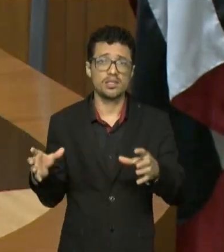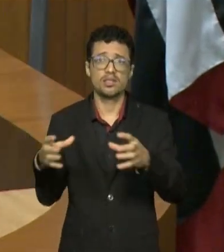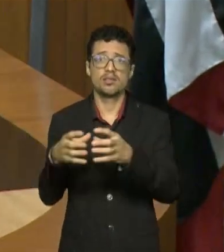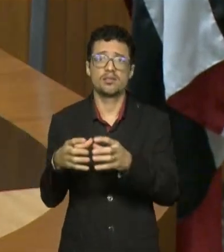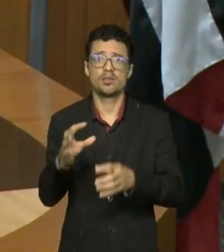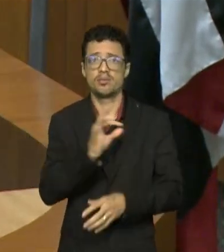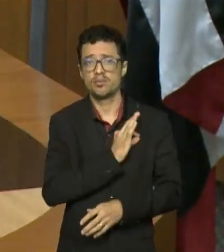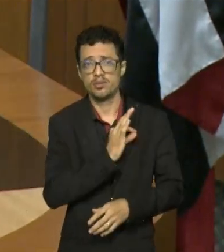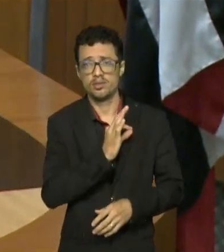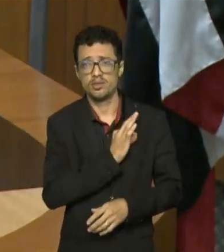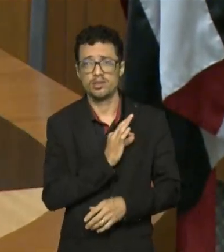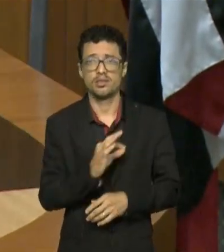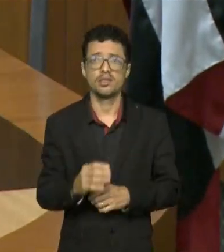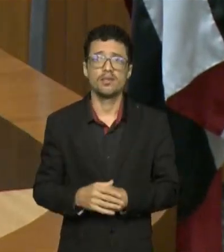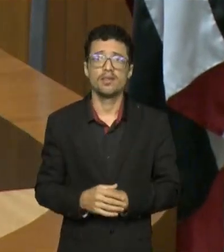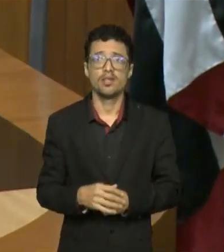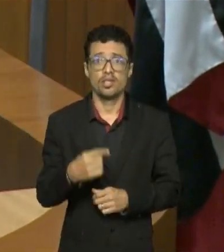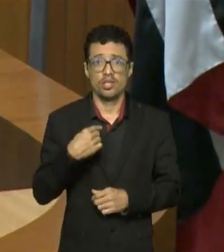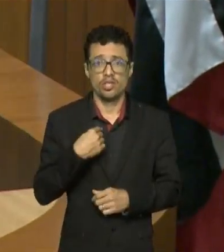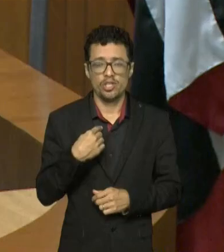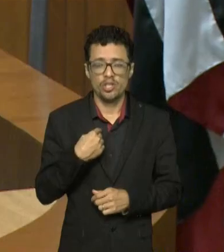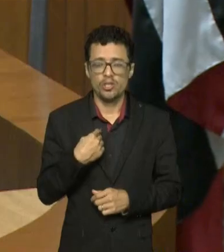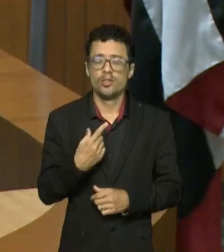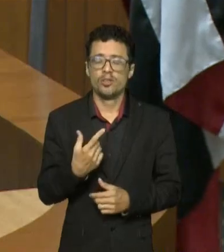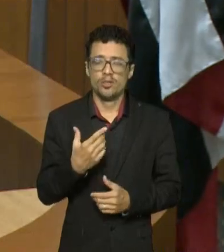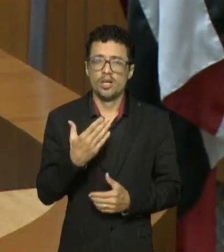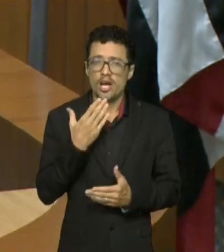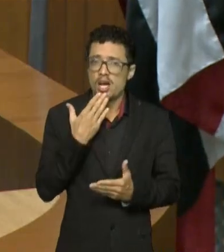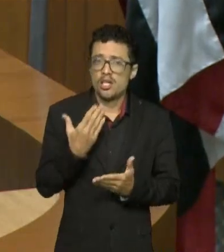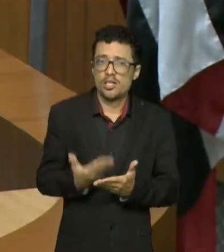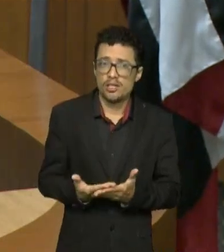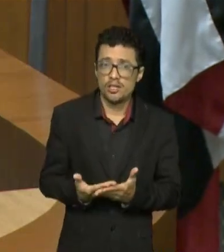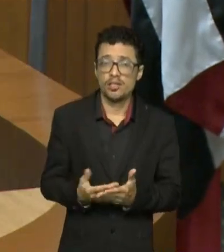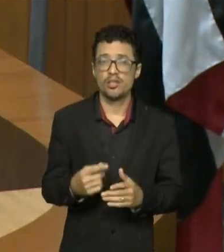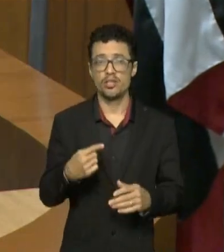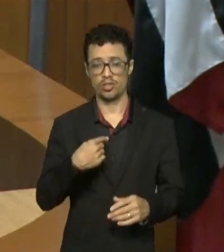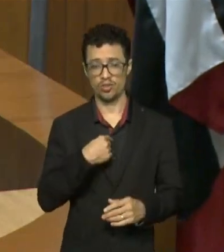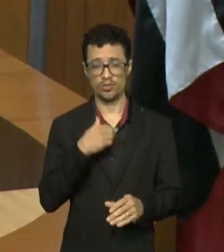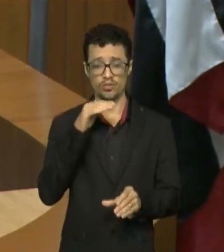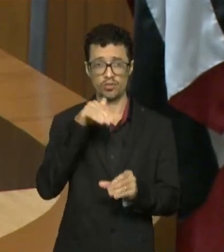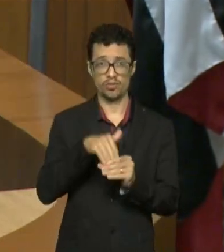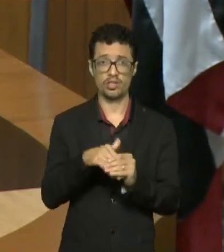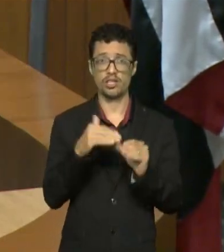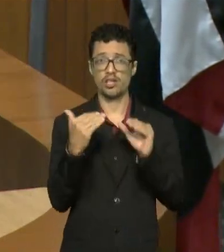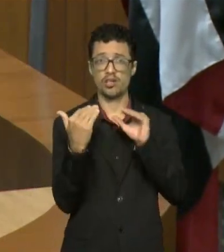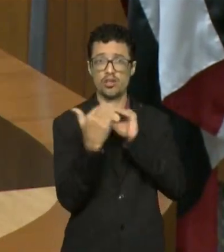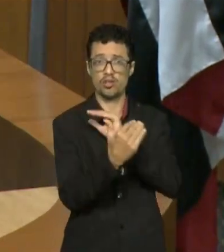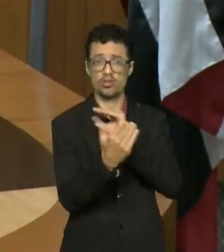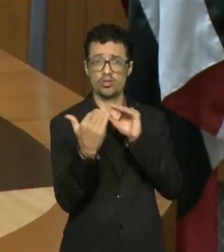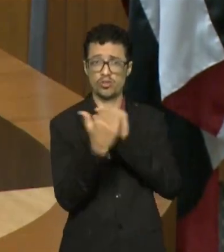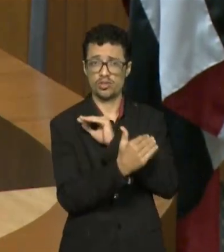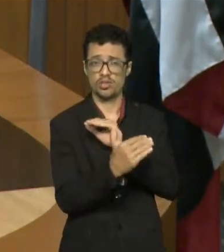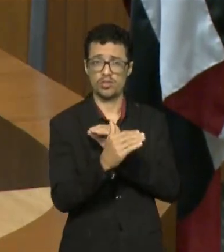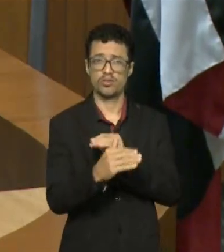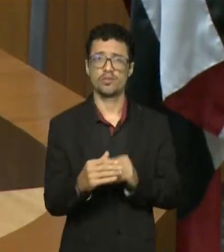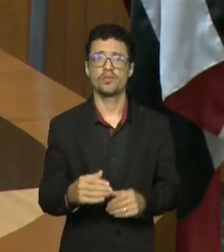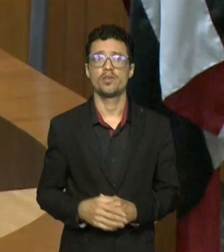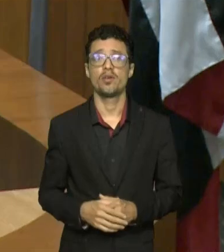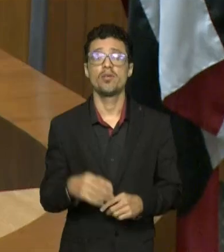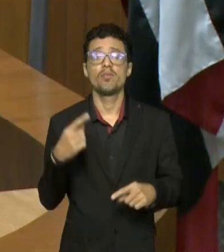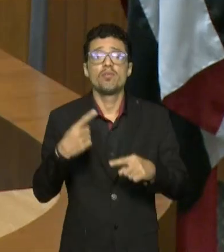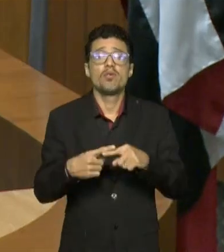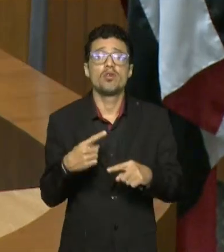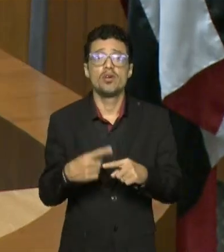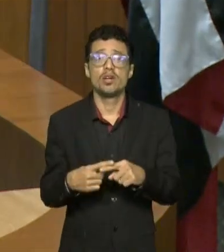admiração cada vez maior pelo trabalho dos mesmos, votarei contra, porque eu acho mais importante esses recursos serem direcionados